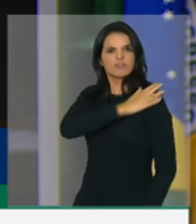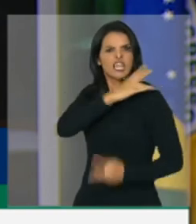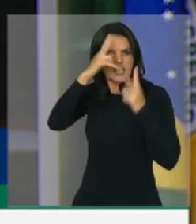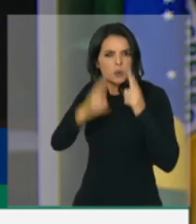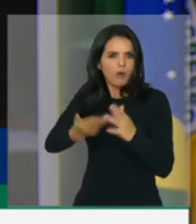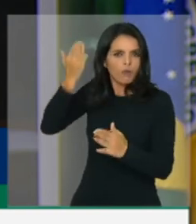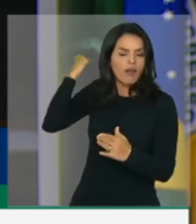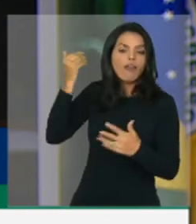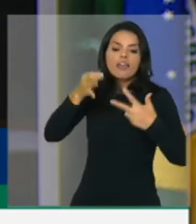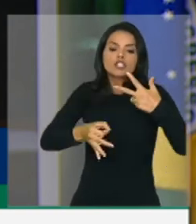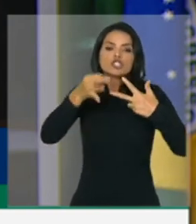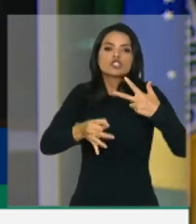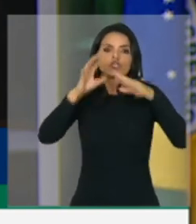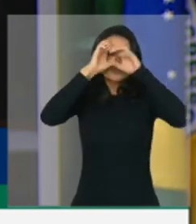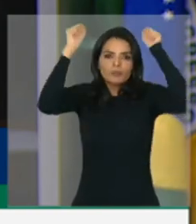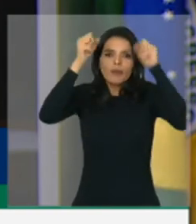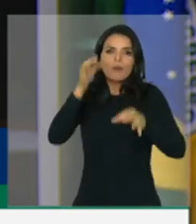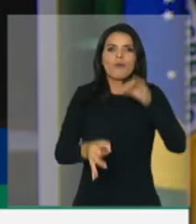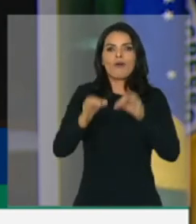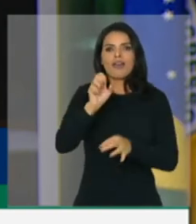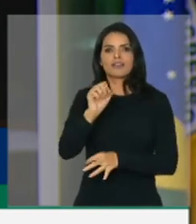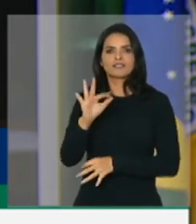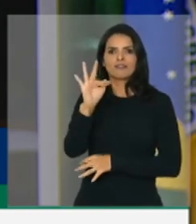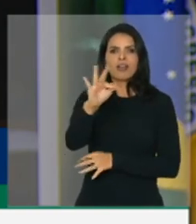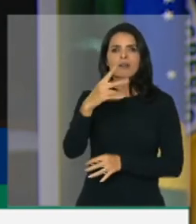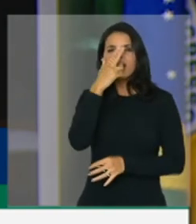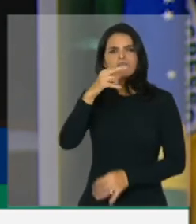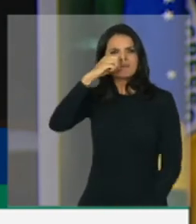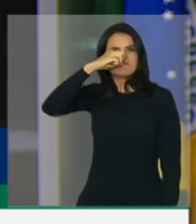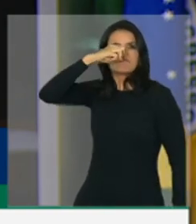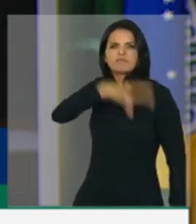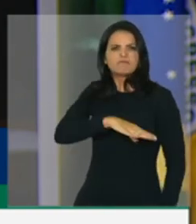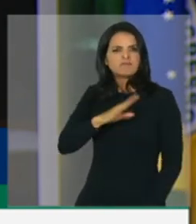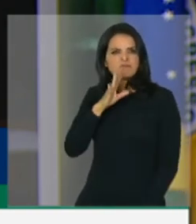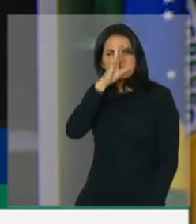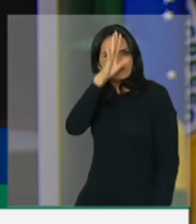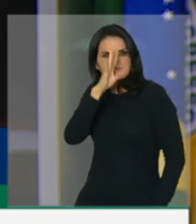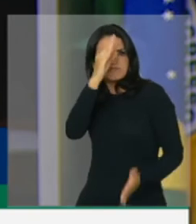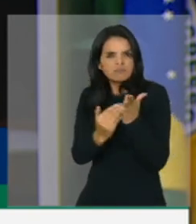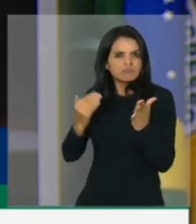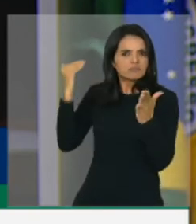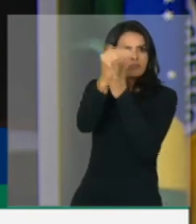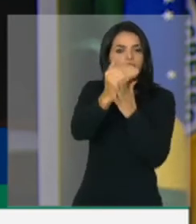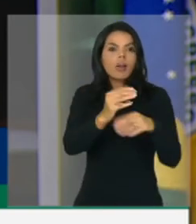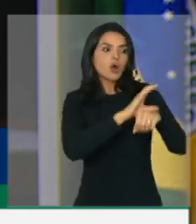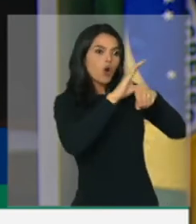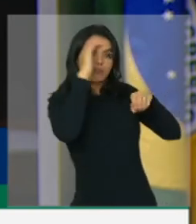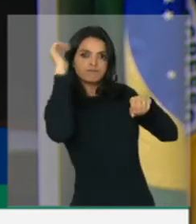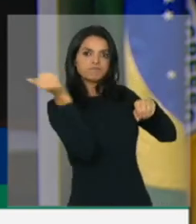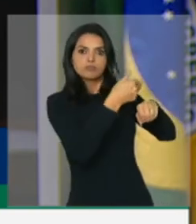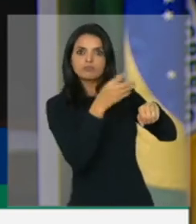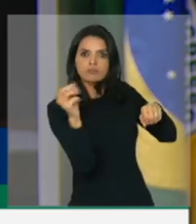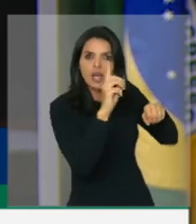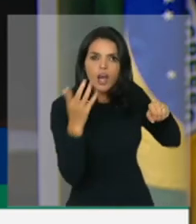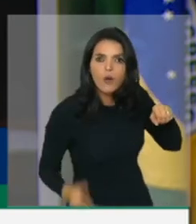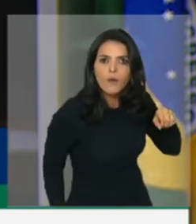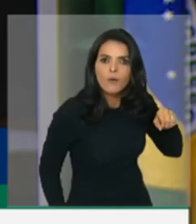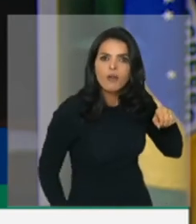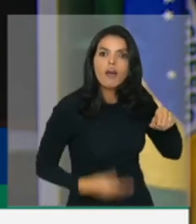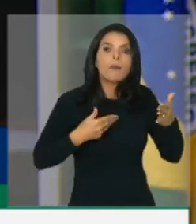Tribunal Federal, que num ato arbitrário e autoritário, à margem do que diz a Constituição, que